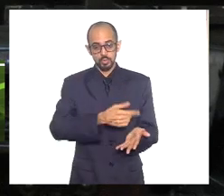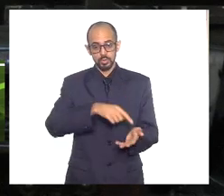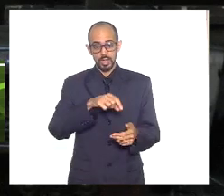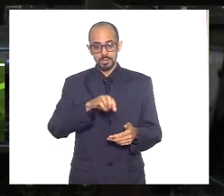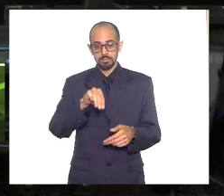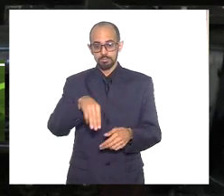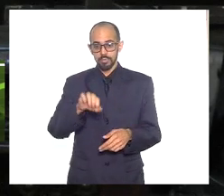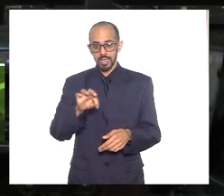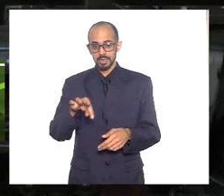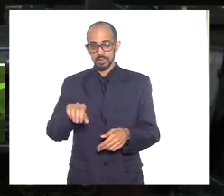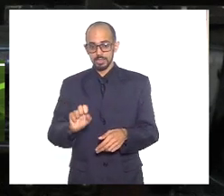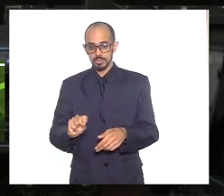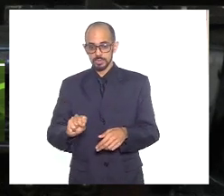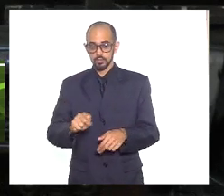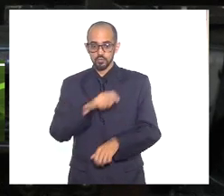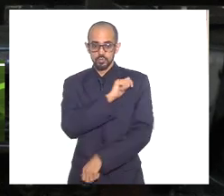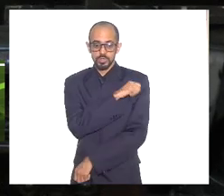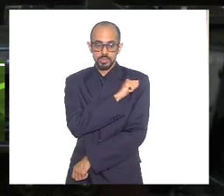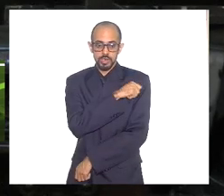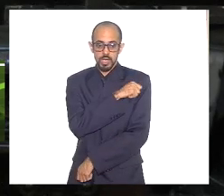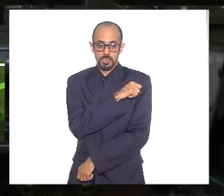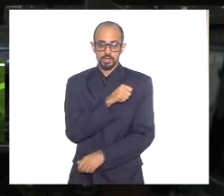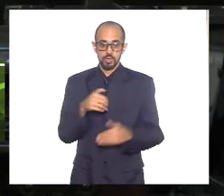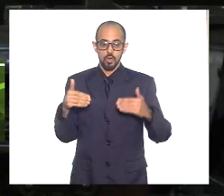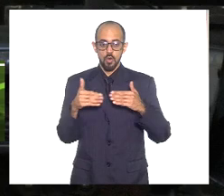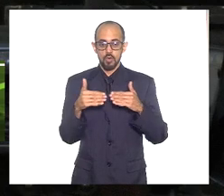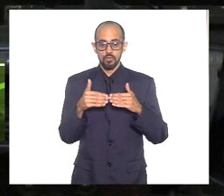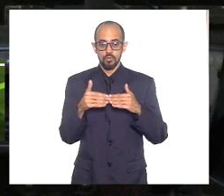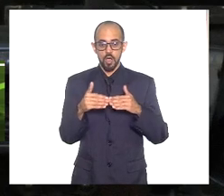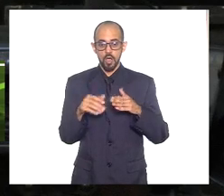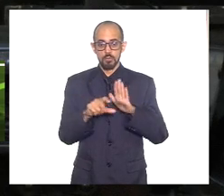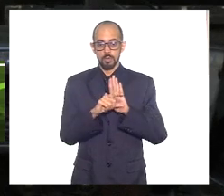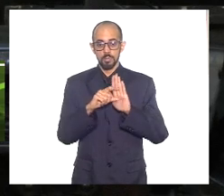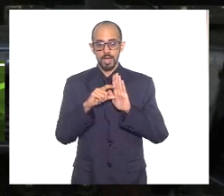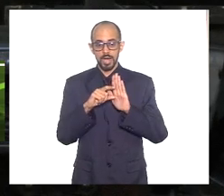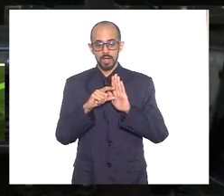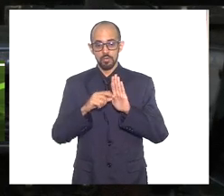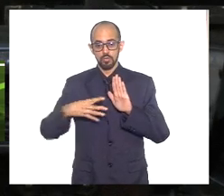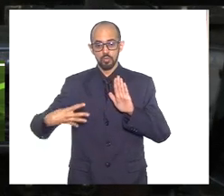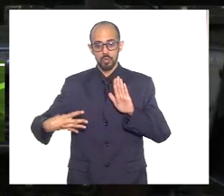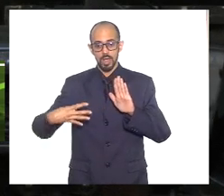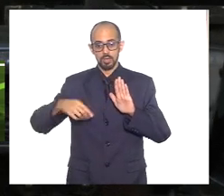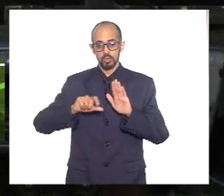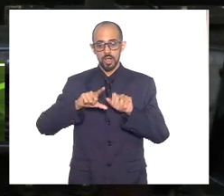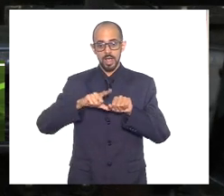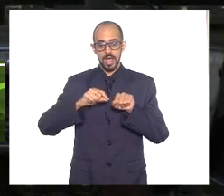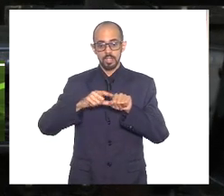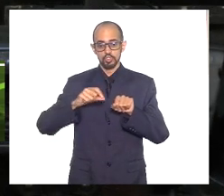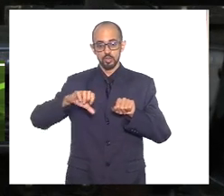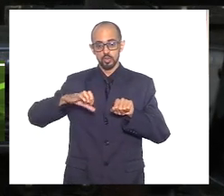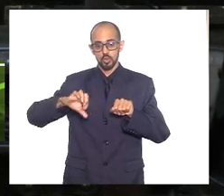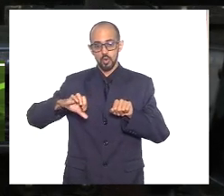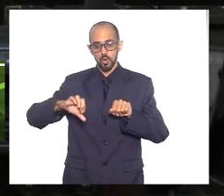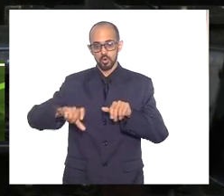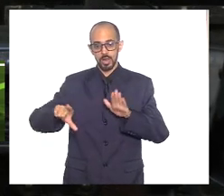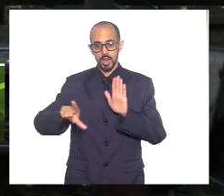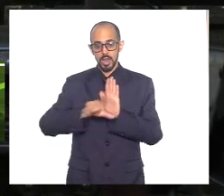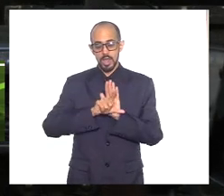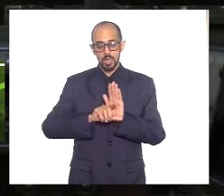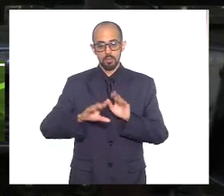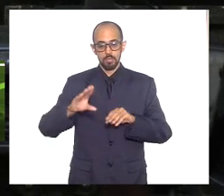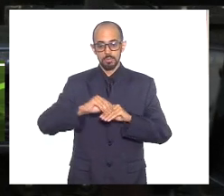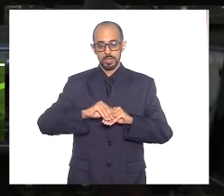2020, conforme a determinação do parágrafo 4º do artigo 9º da Lei Complementar 101, de 4 de maio de